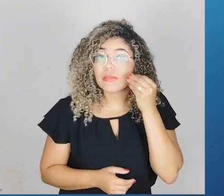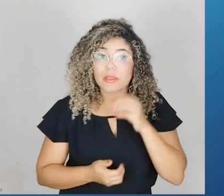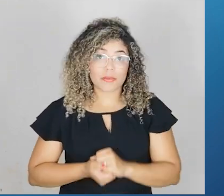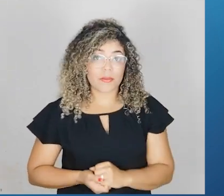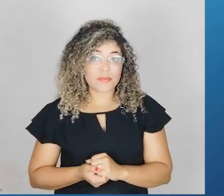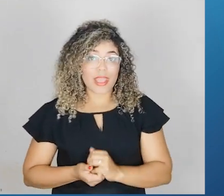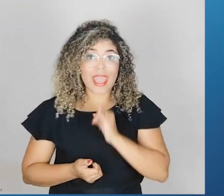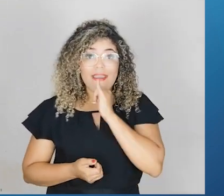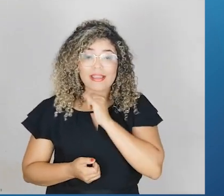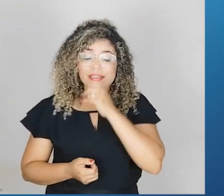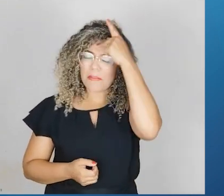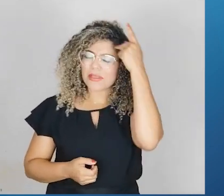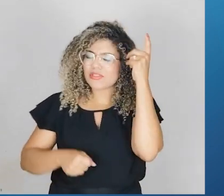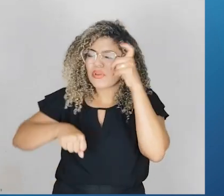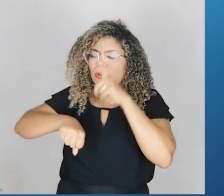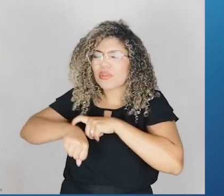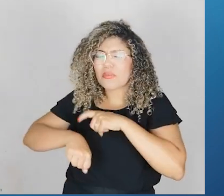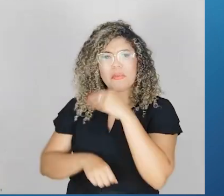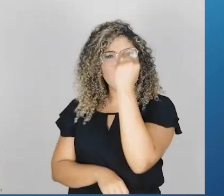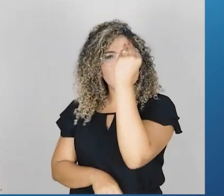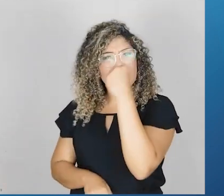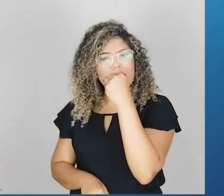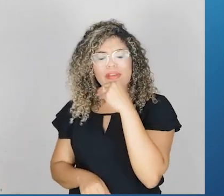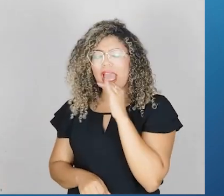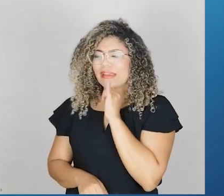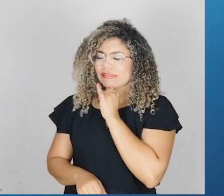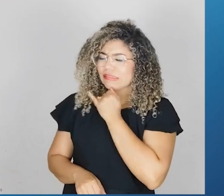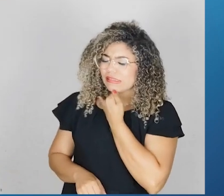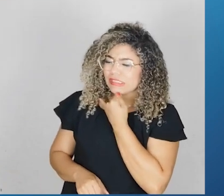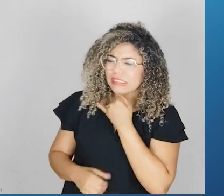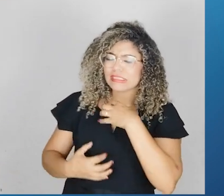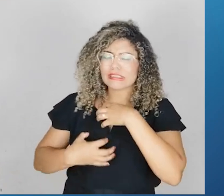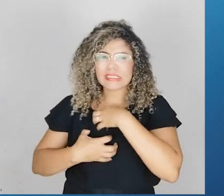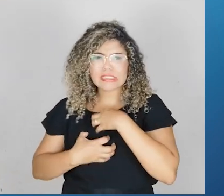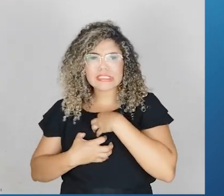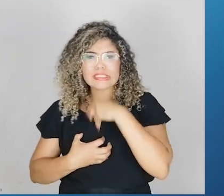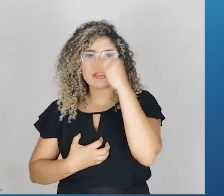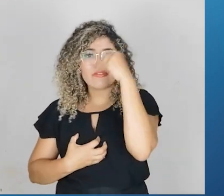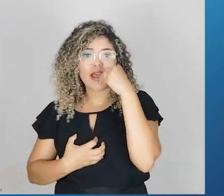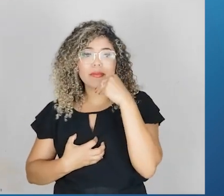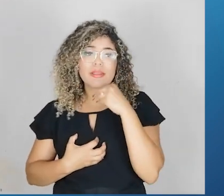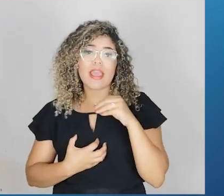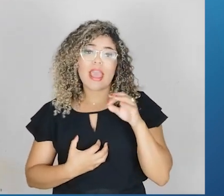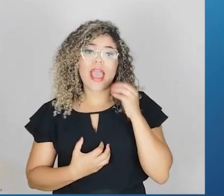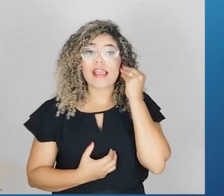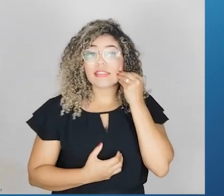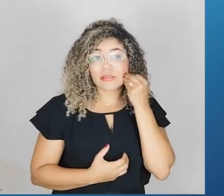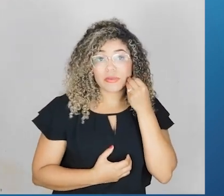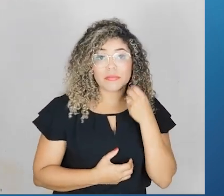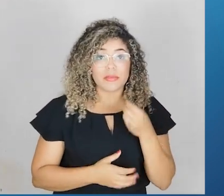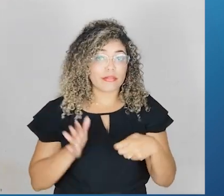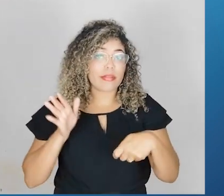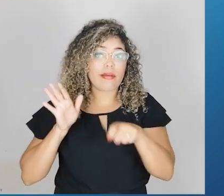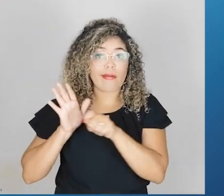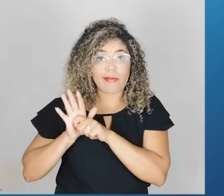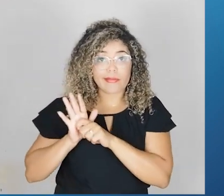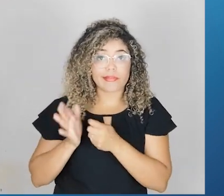Muitas vezes que no momento de fraqueza, se sentindo vulnerável, acaba entrando no mundo das drogas.